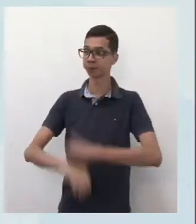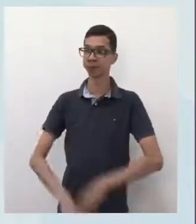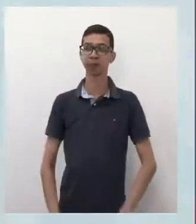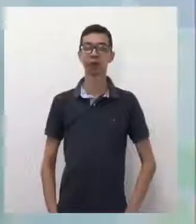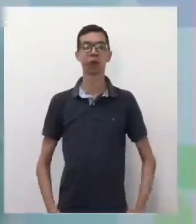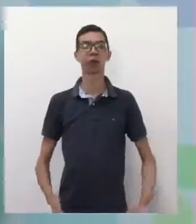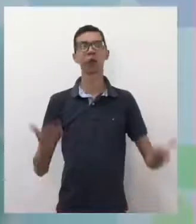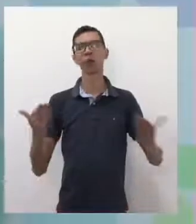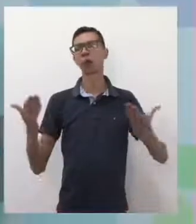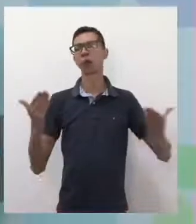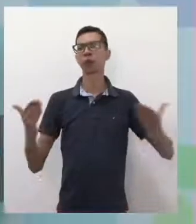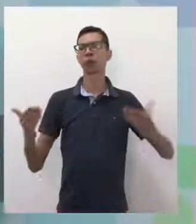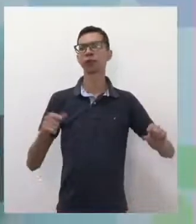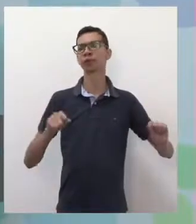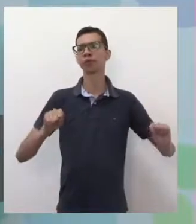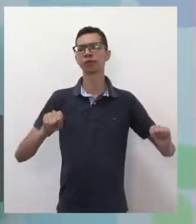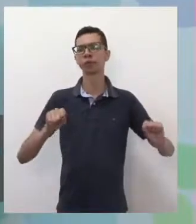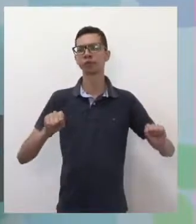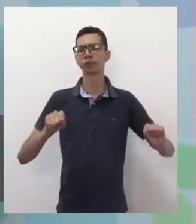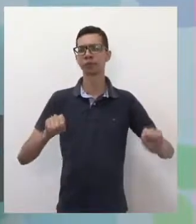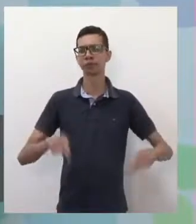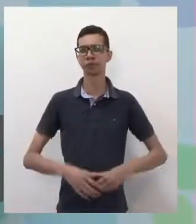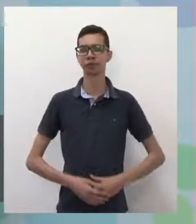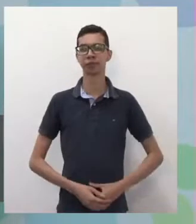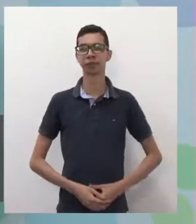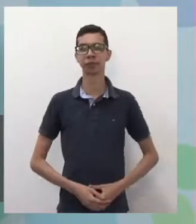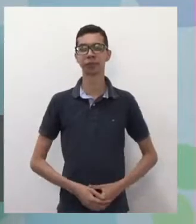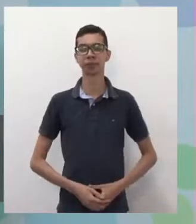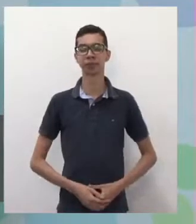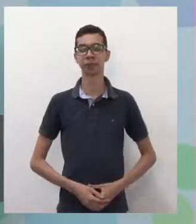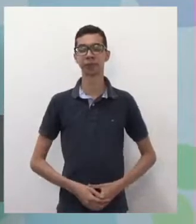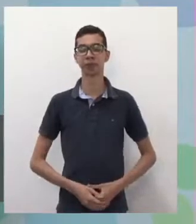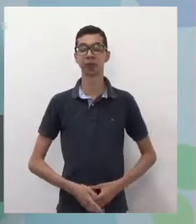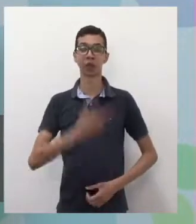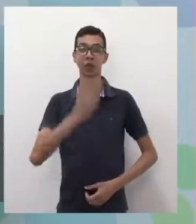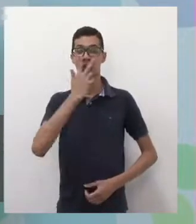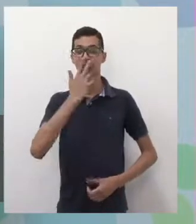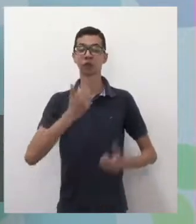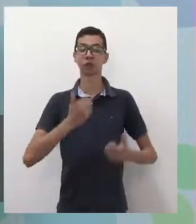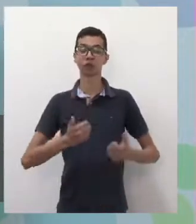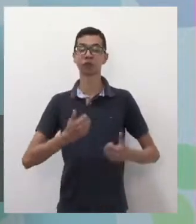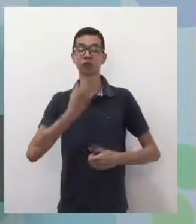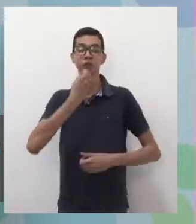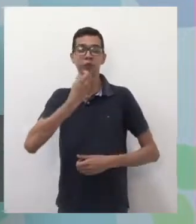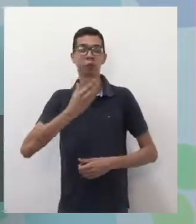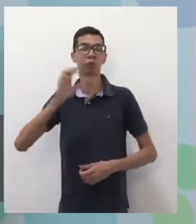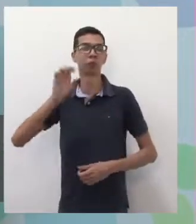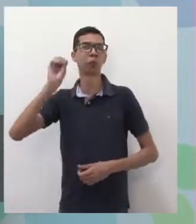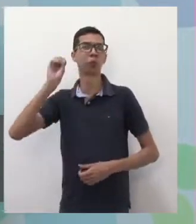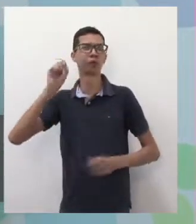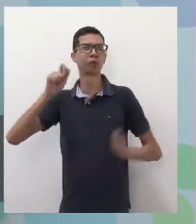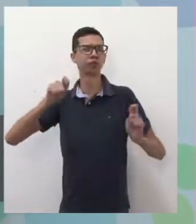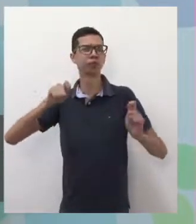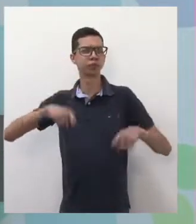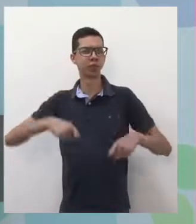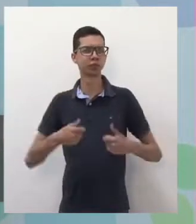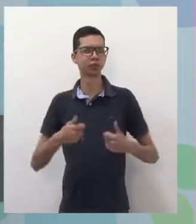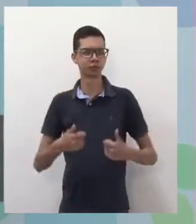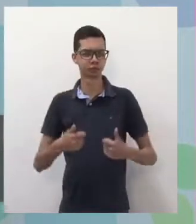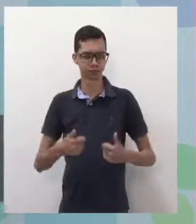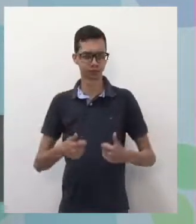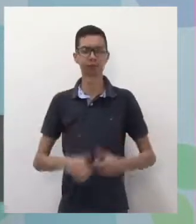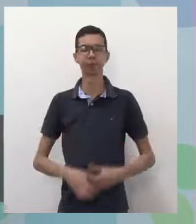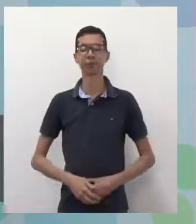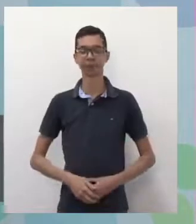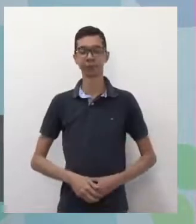corresponde aí a alguma coisa confortável para os meus ouvidos e tudo mais, enfim. E aqui